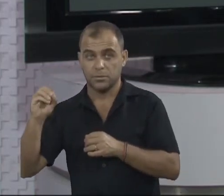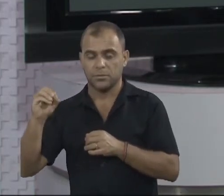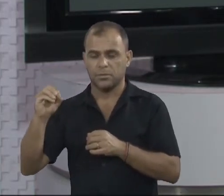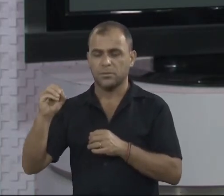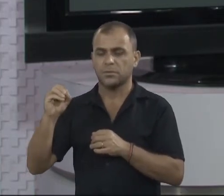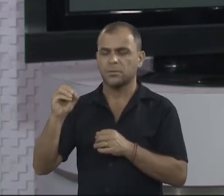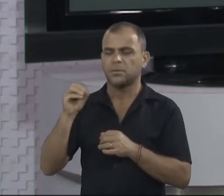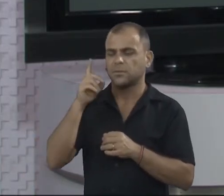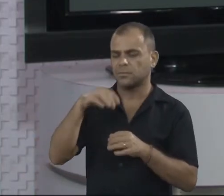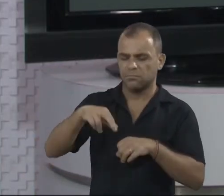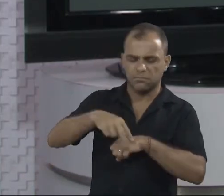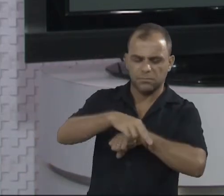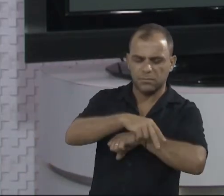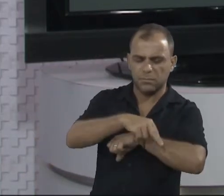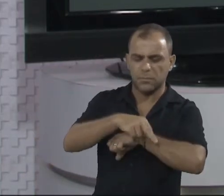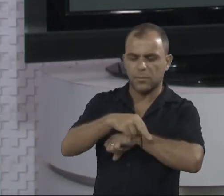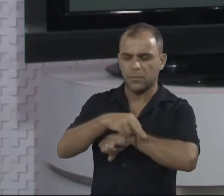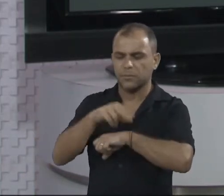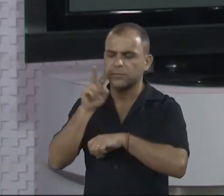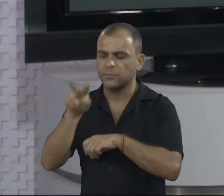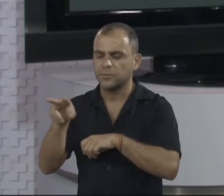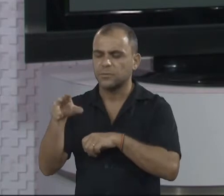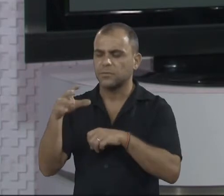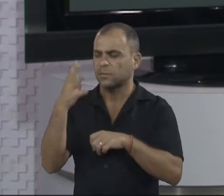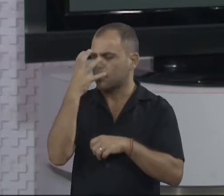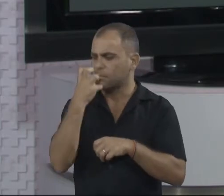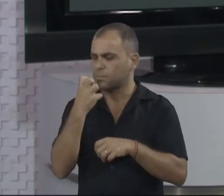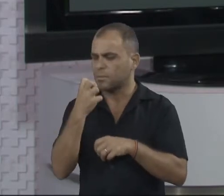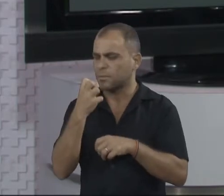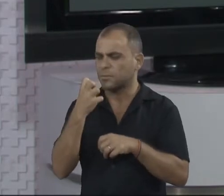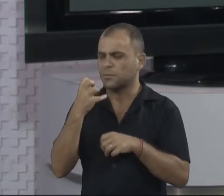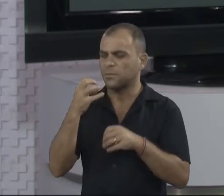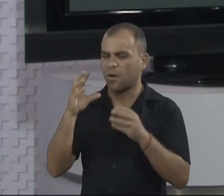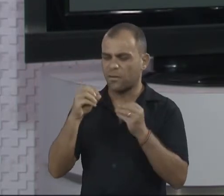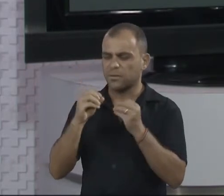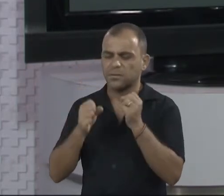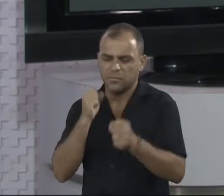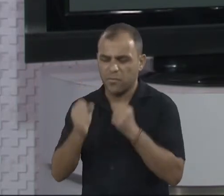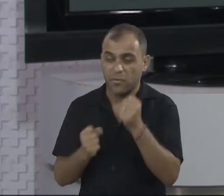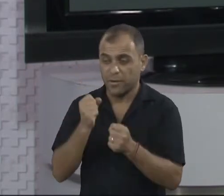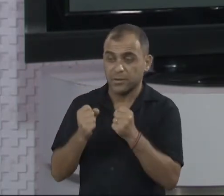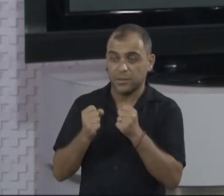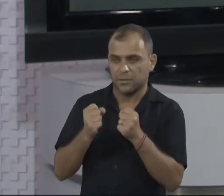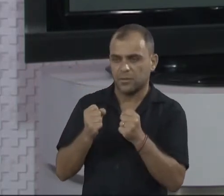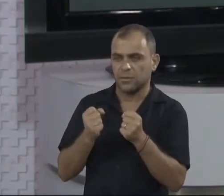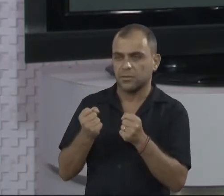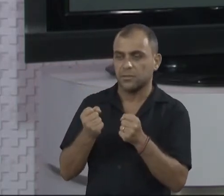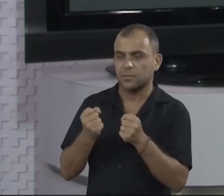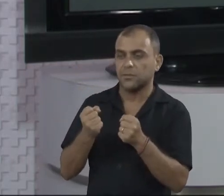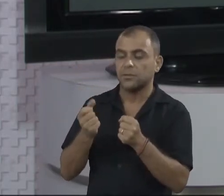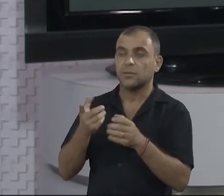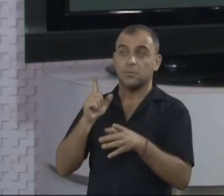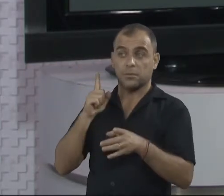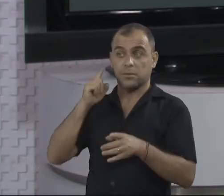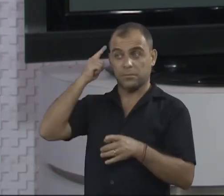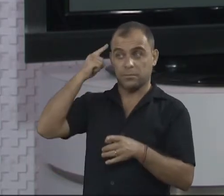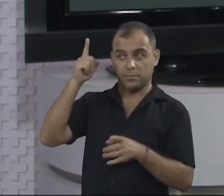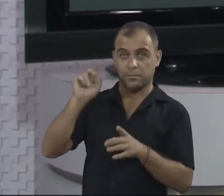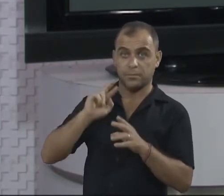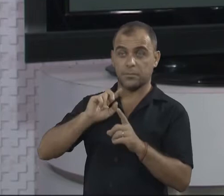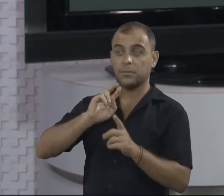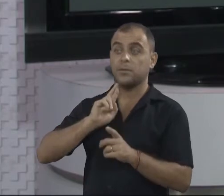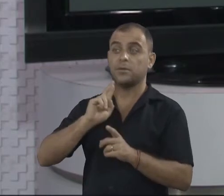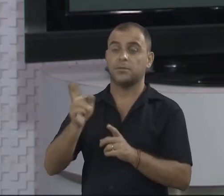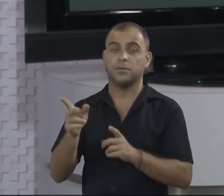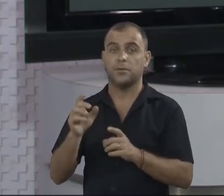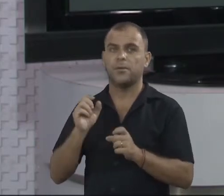pé. Você não vai parar para pensar, você vai sair correndo, não é? Porque o seu sistema nervoso periférico autônomo vai fazer o trabalho